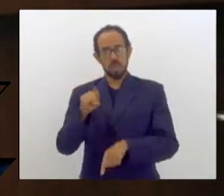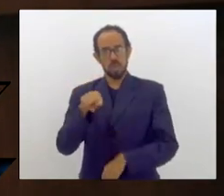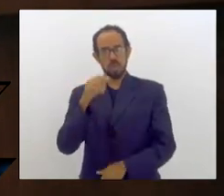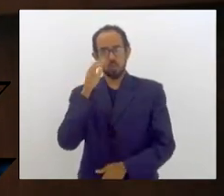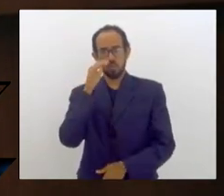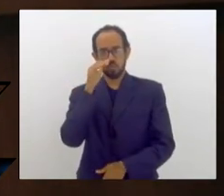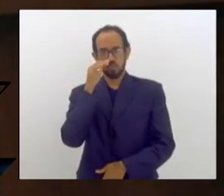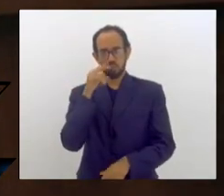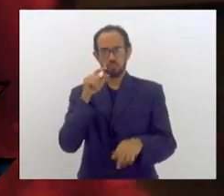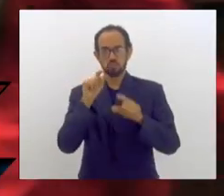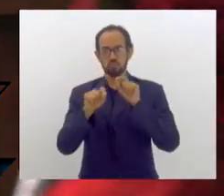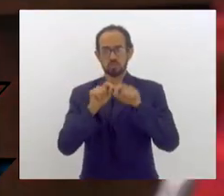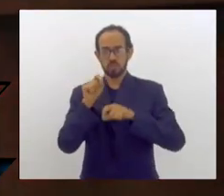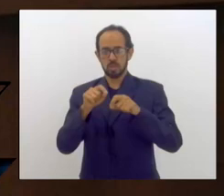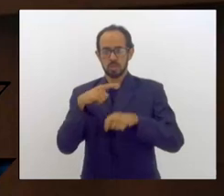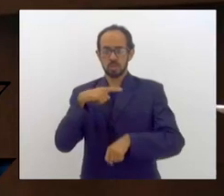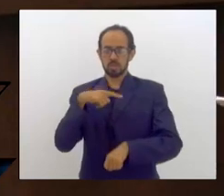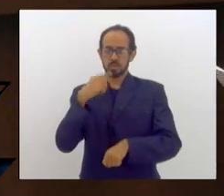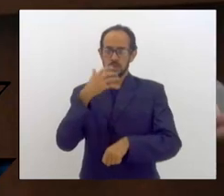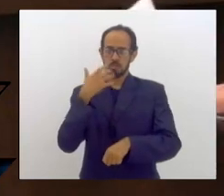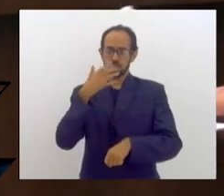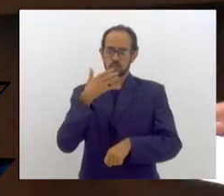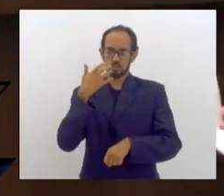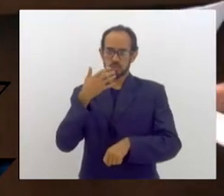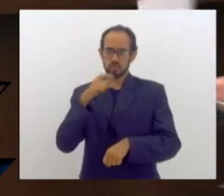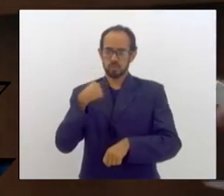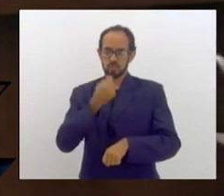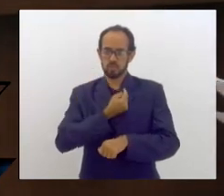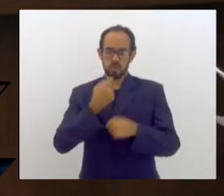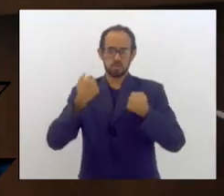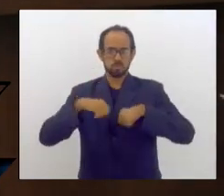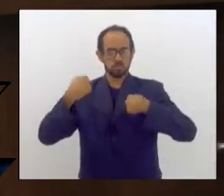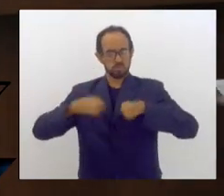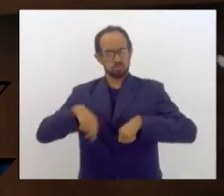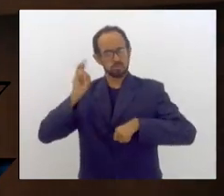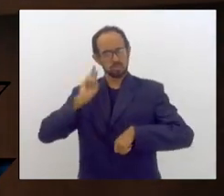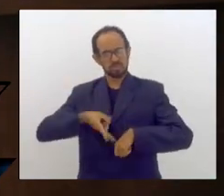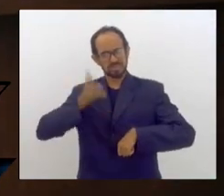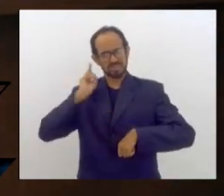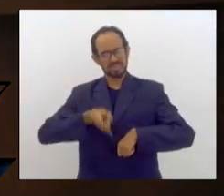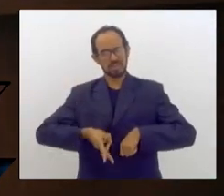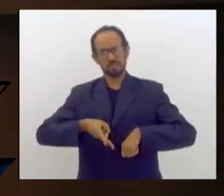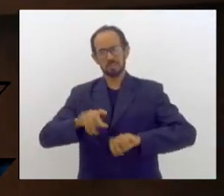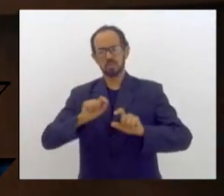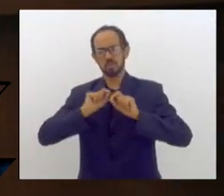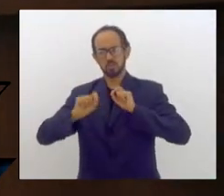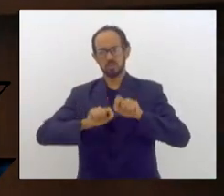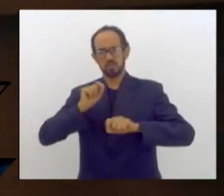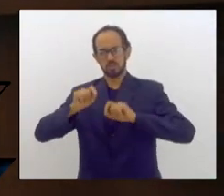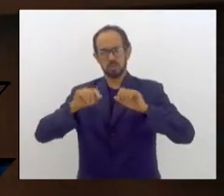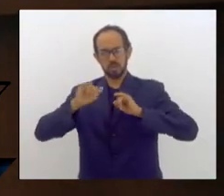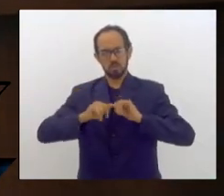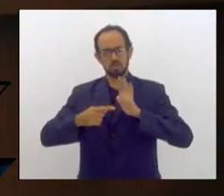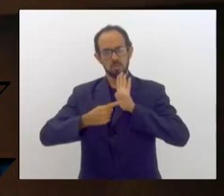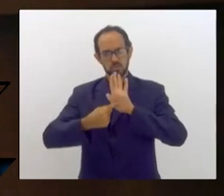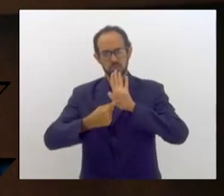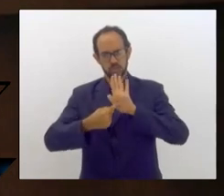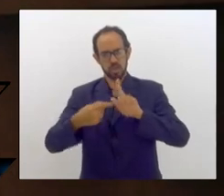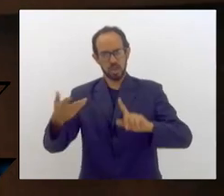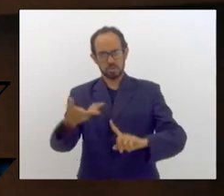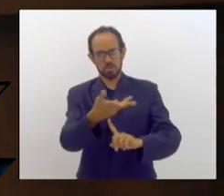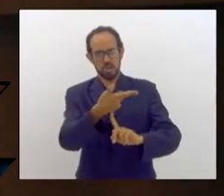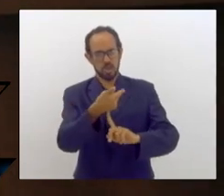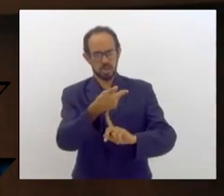ele tem uma música, e a gente precisa sempre salientar aqui as obras dessas pessoas por um